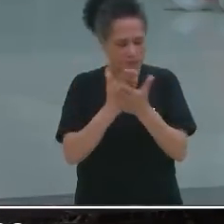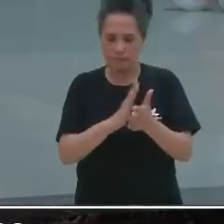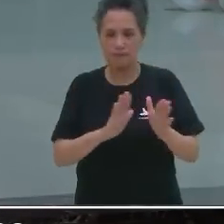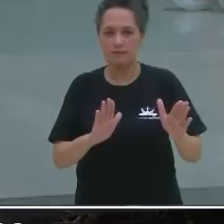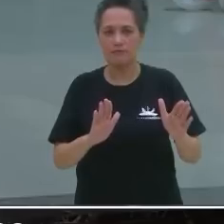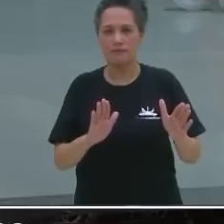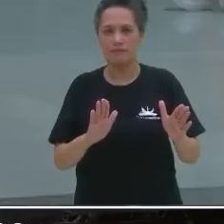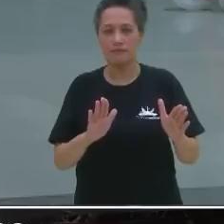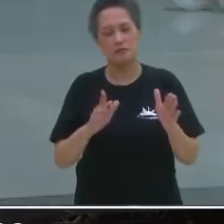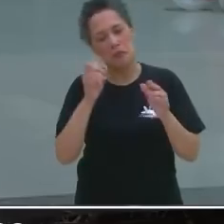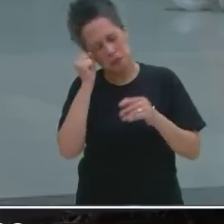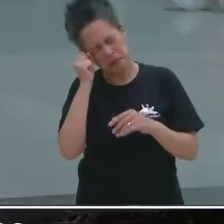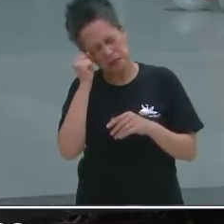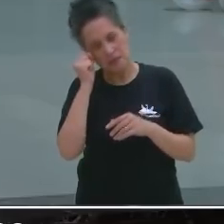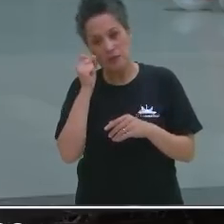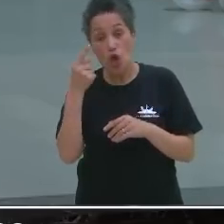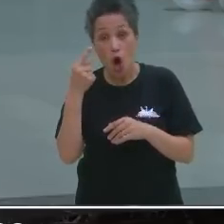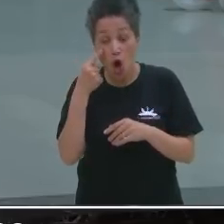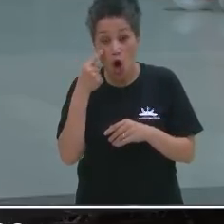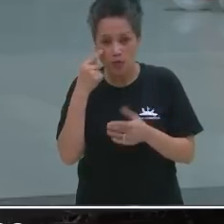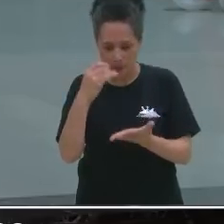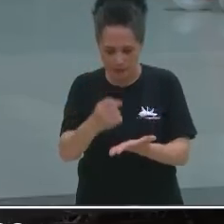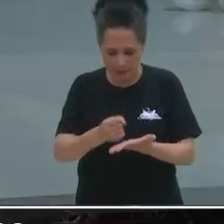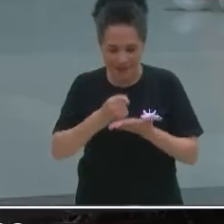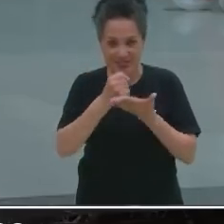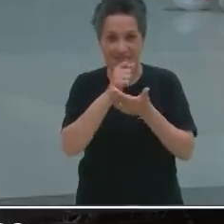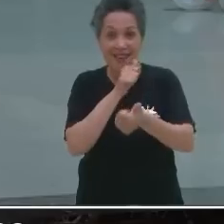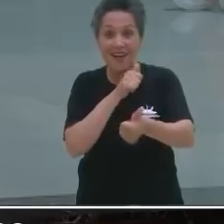A salvação está perto.